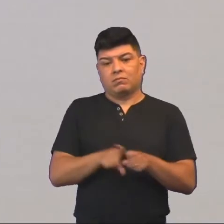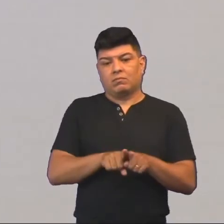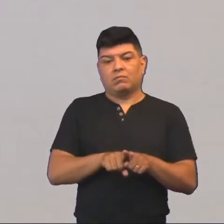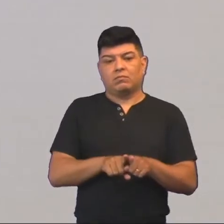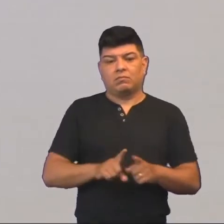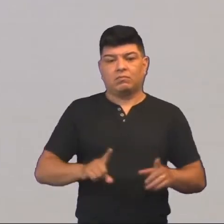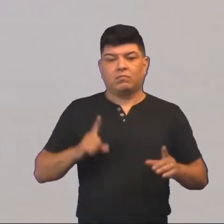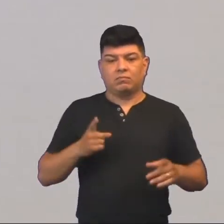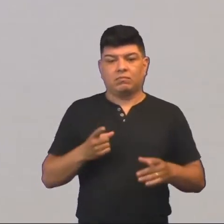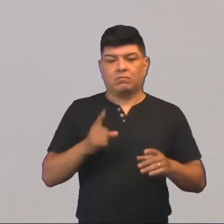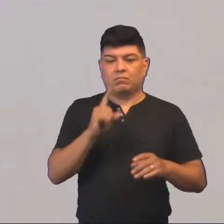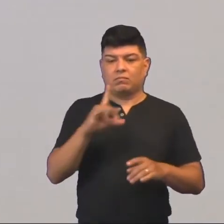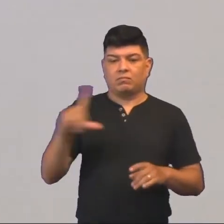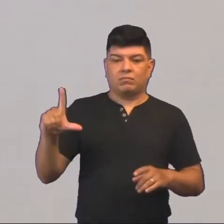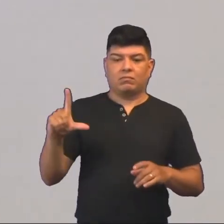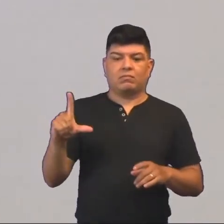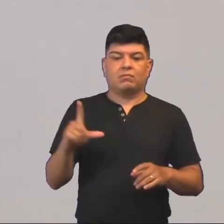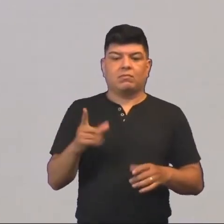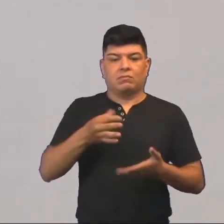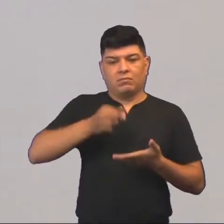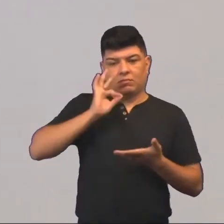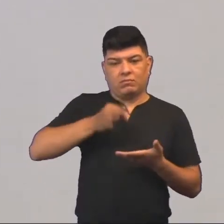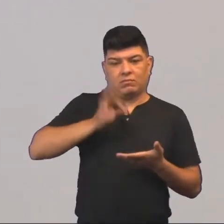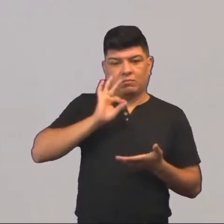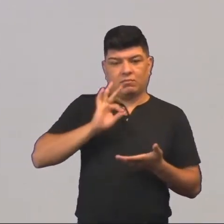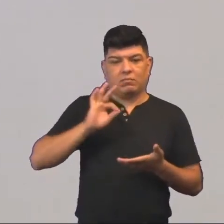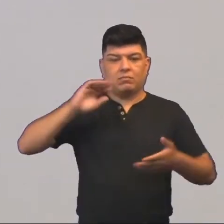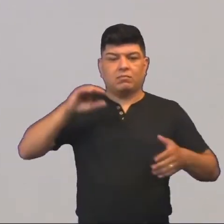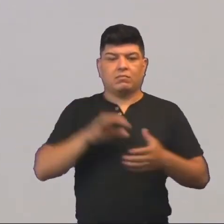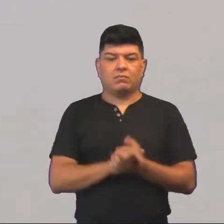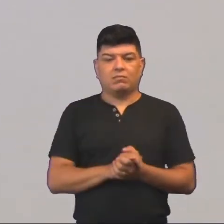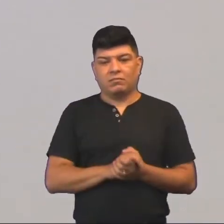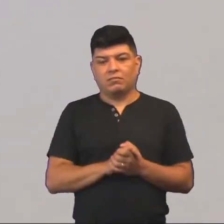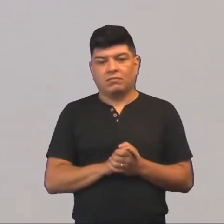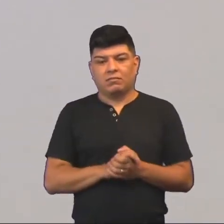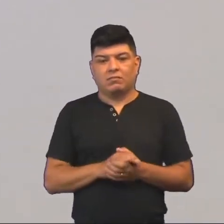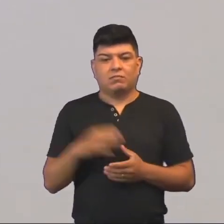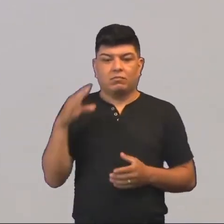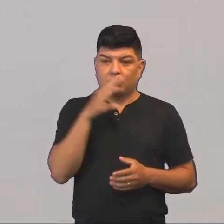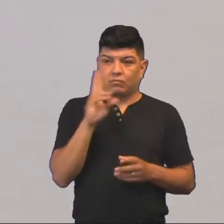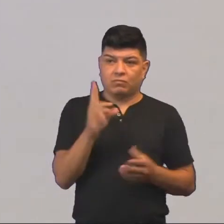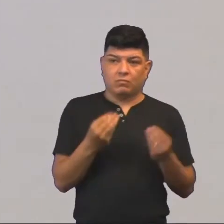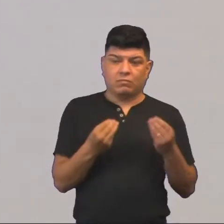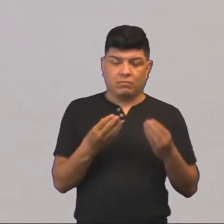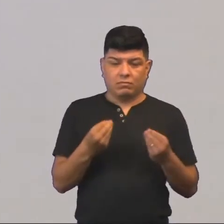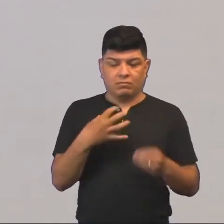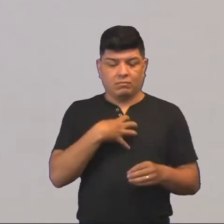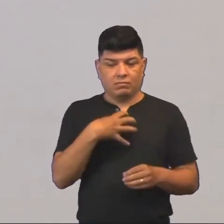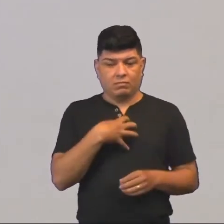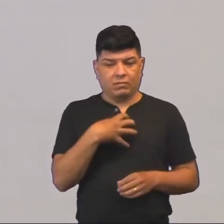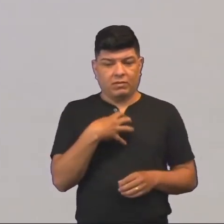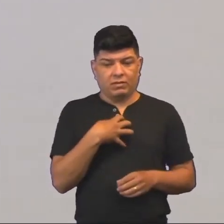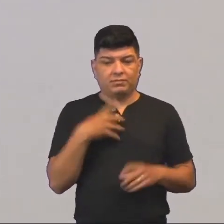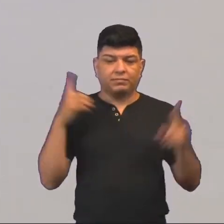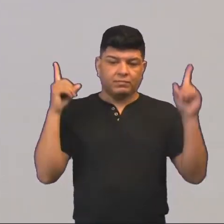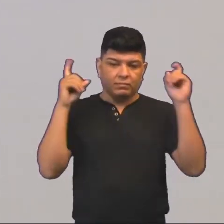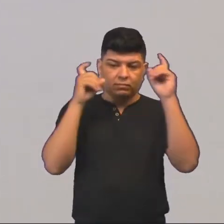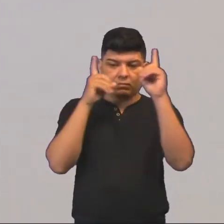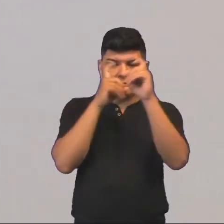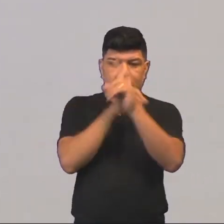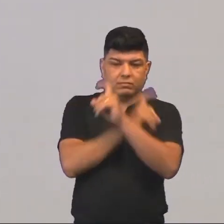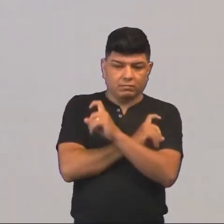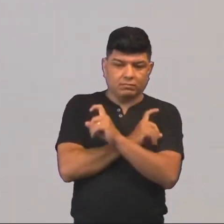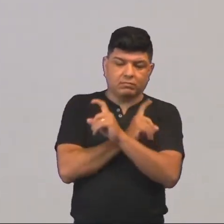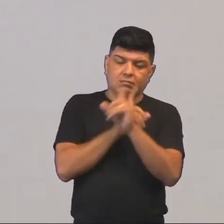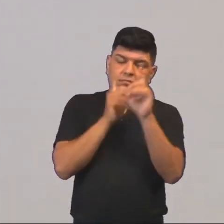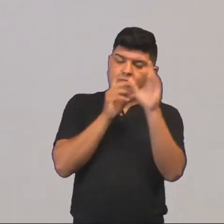nessa classificação, como é o caso da cafeína. Se você toma café em excesso, por exemplo, você vai sentir uma certa dificuldade